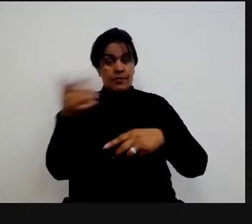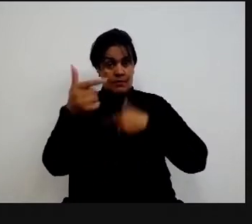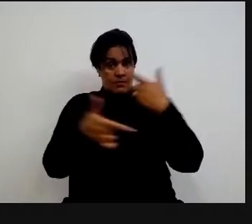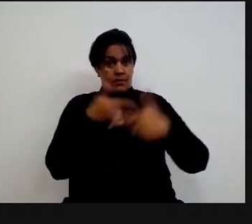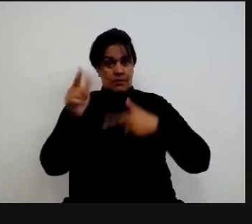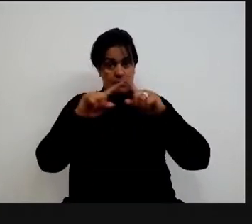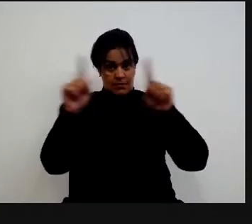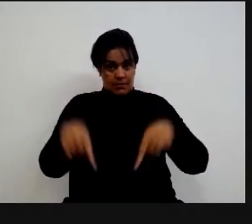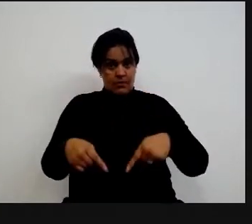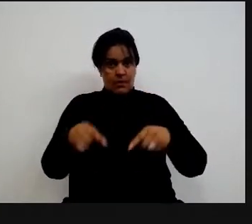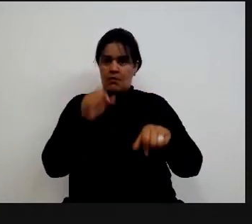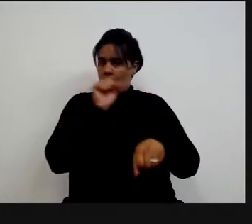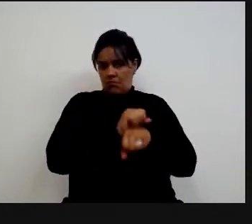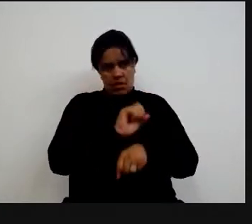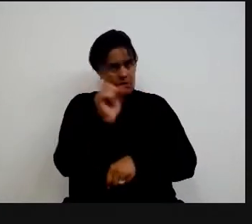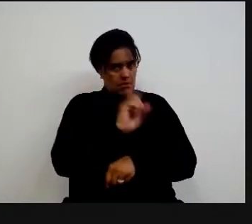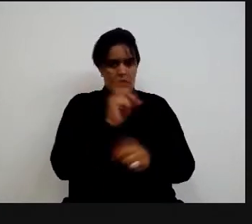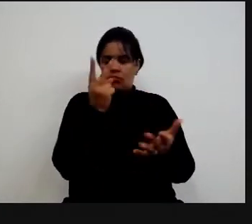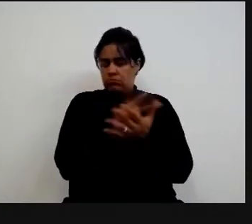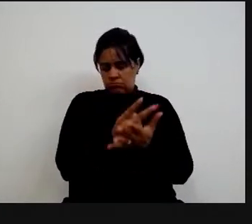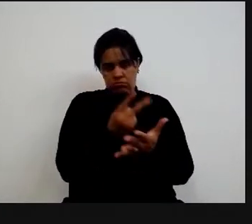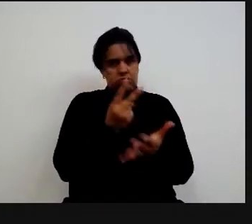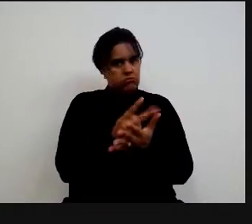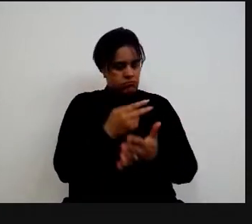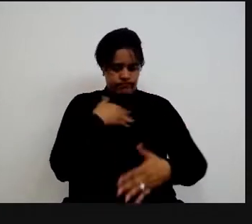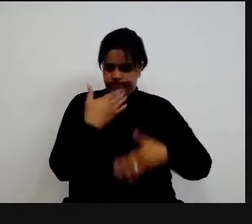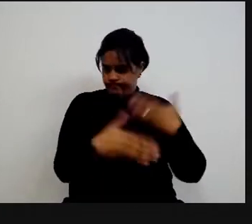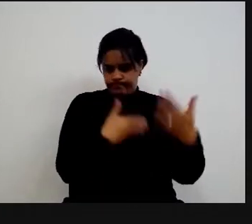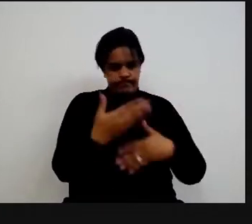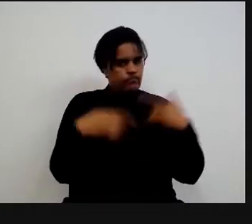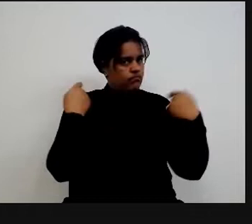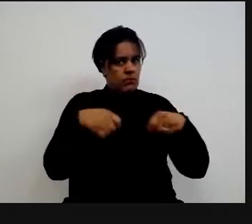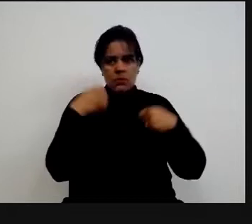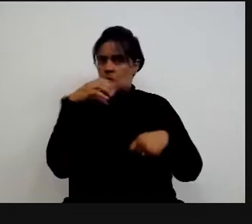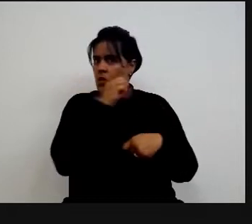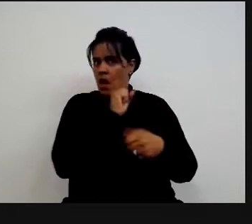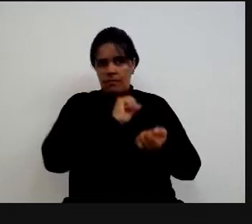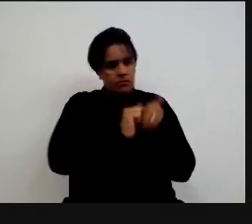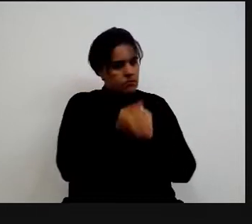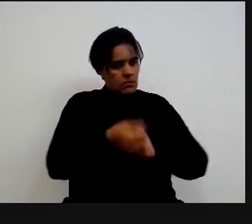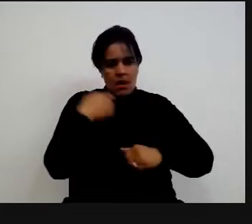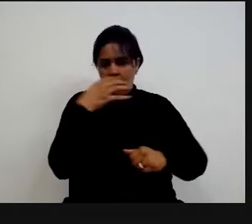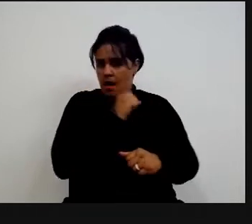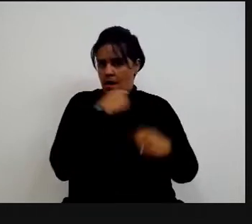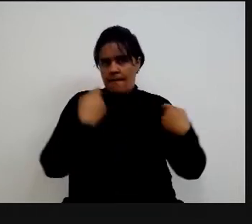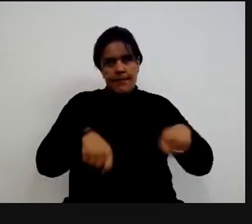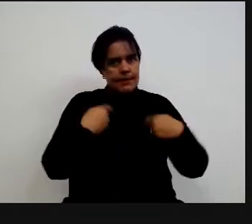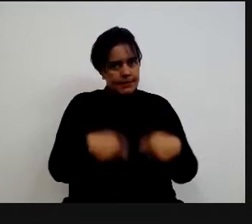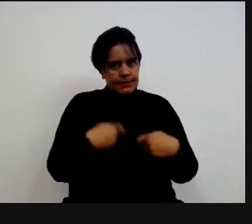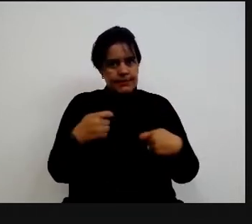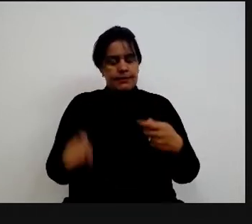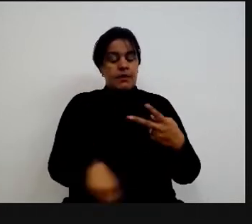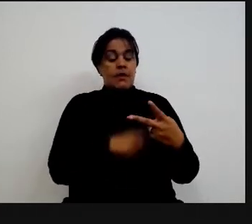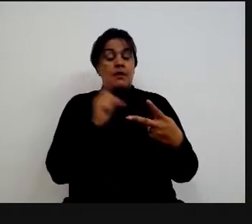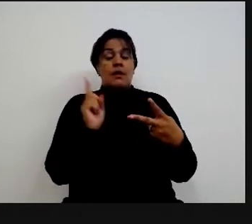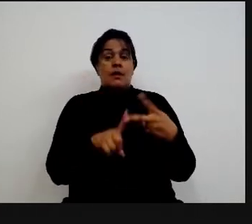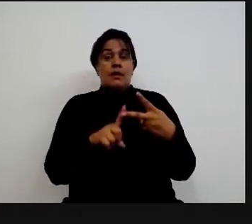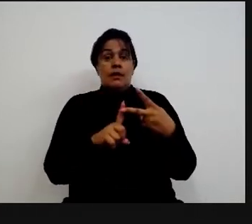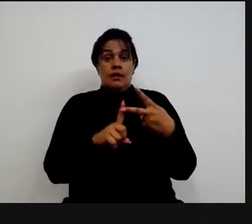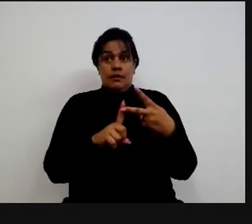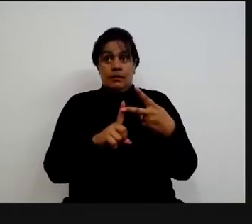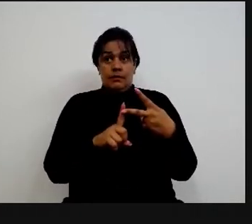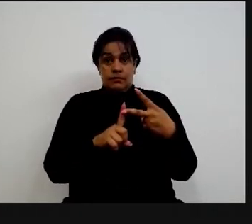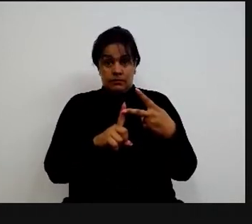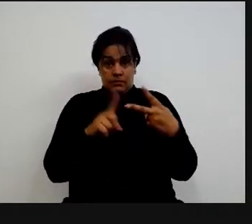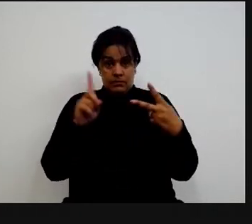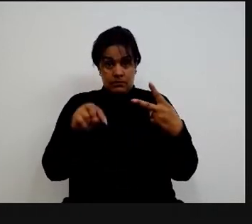servidores. Isso não teve como parar, isso a gente teve que inventar alguma coisa rápida para fazer isso funcionar. Nós temos